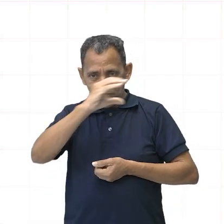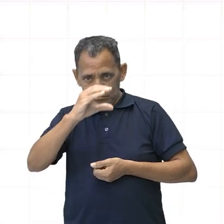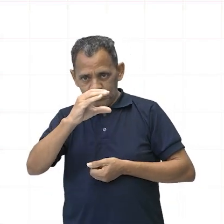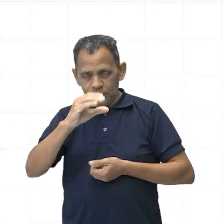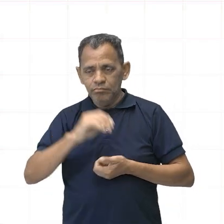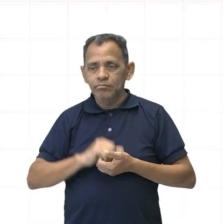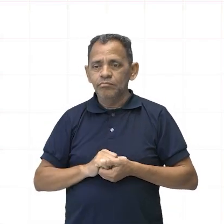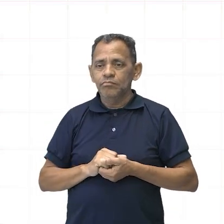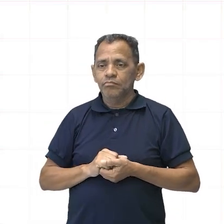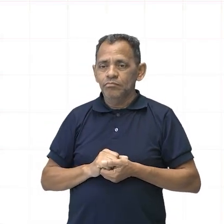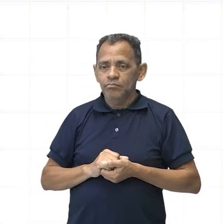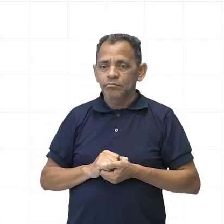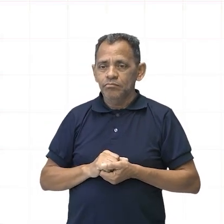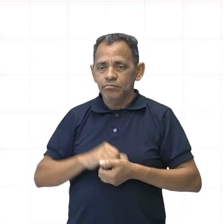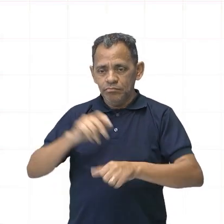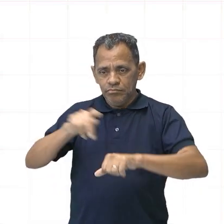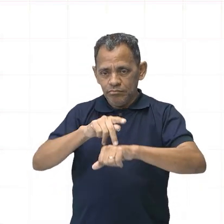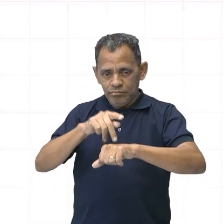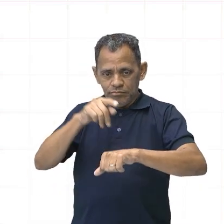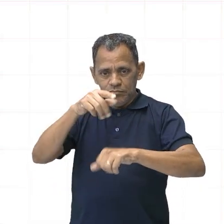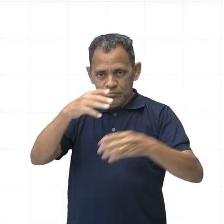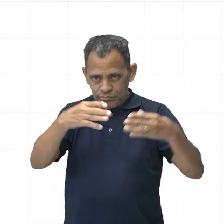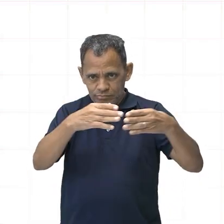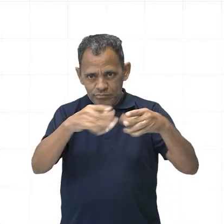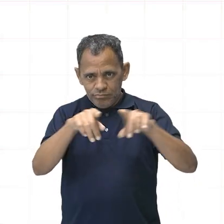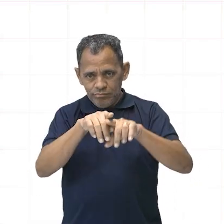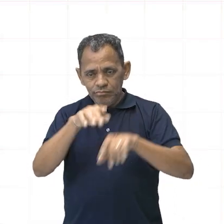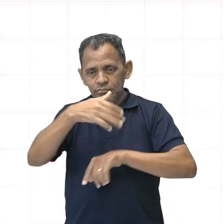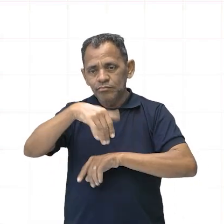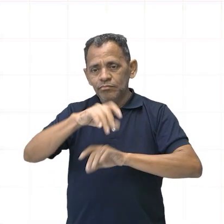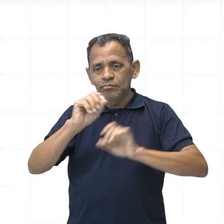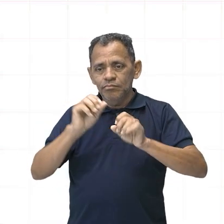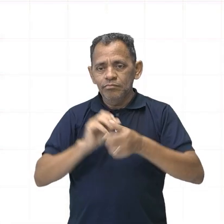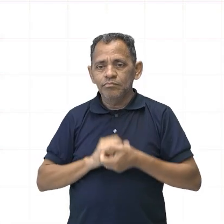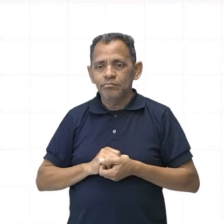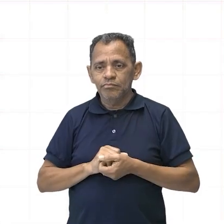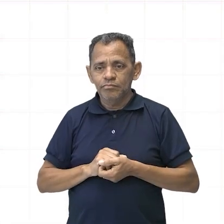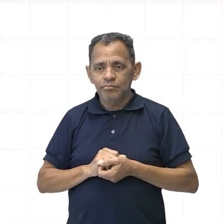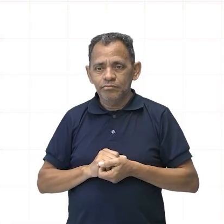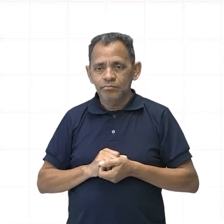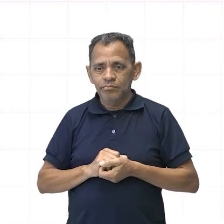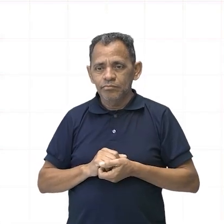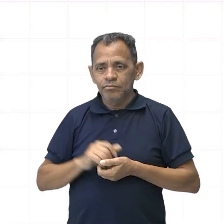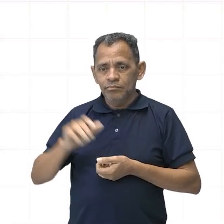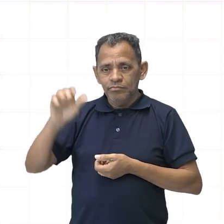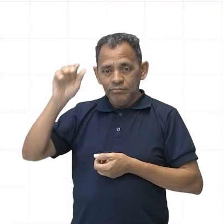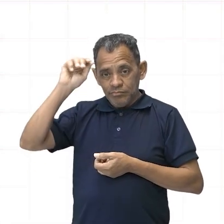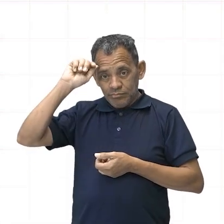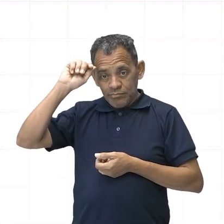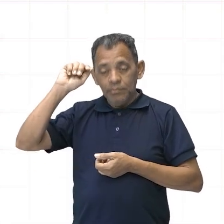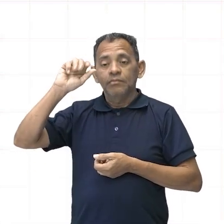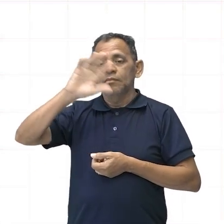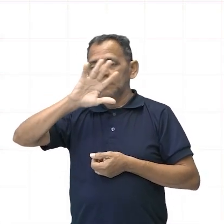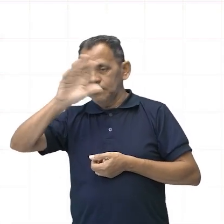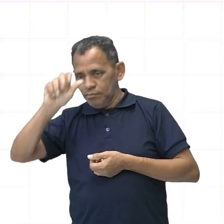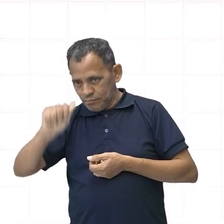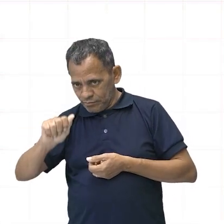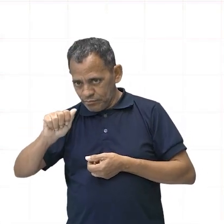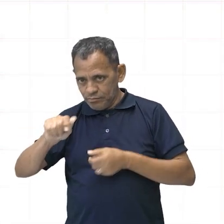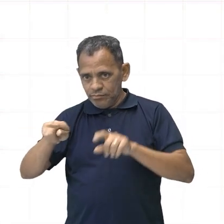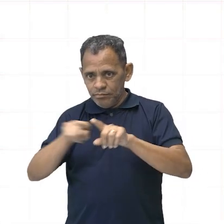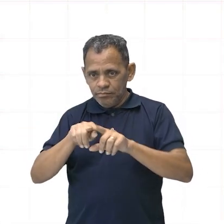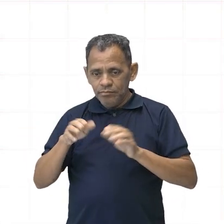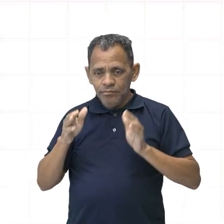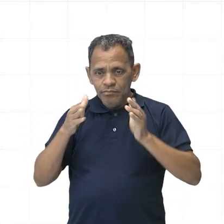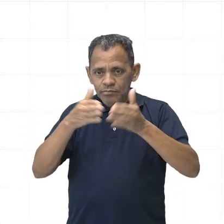países considerados ocidentais, na área aí dos países da Ásia Central. Tá? E a gente também